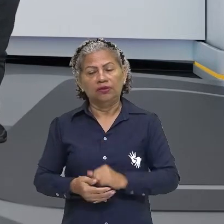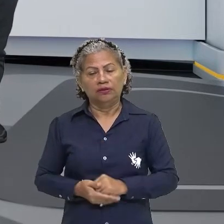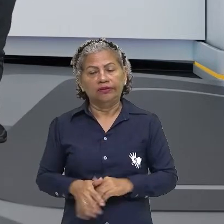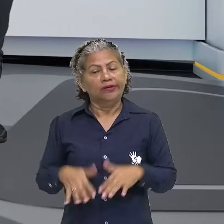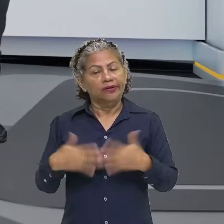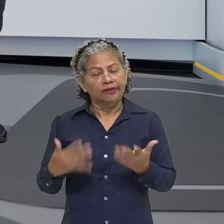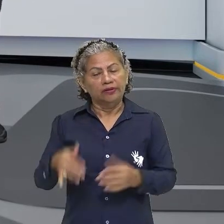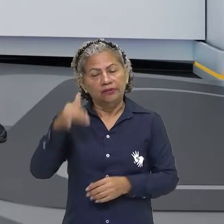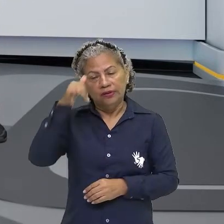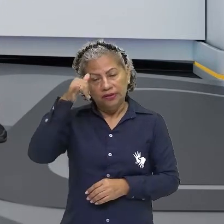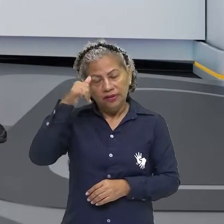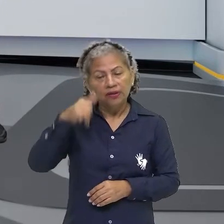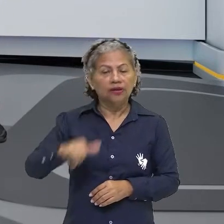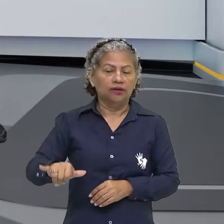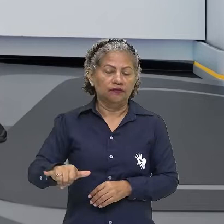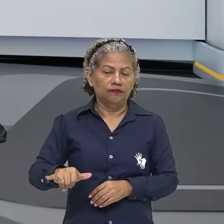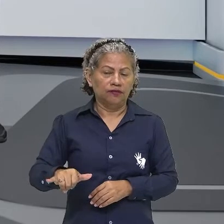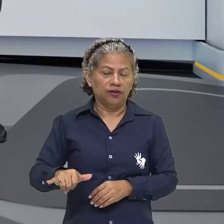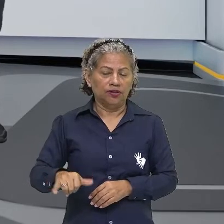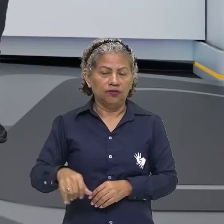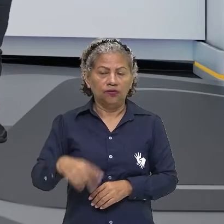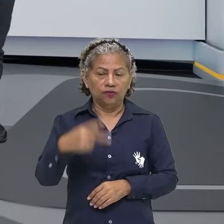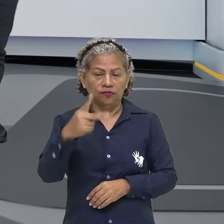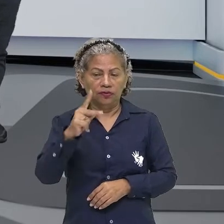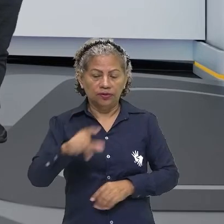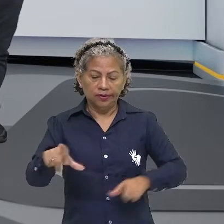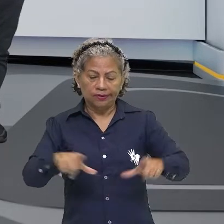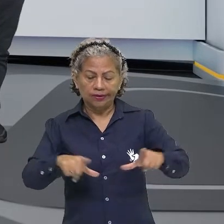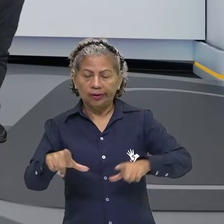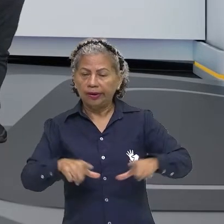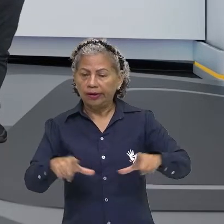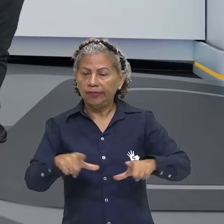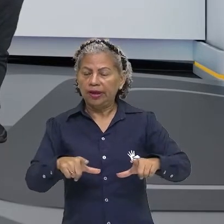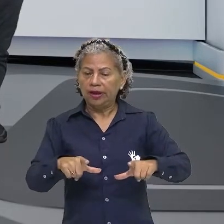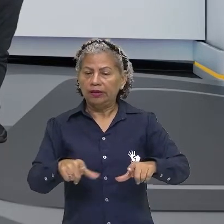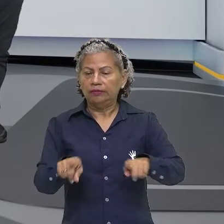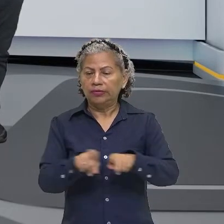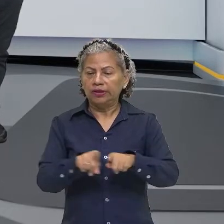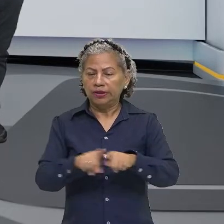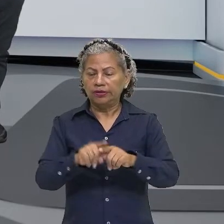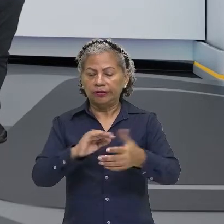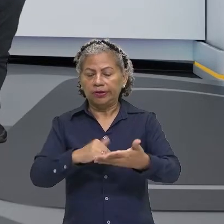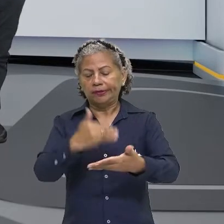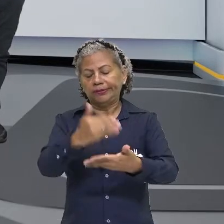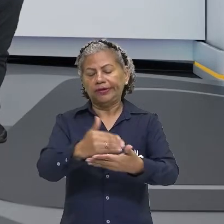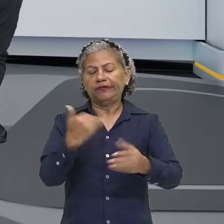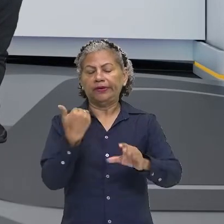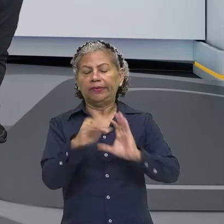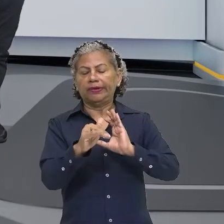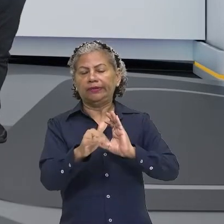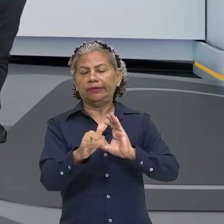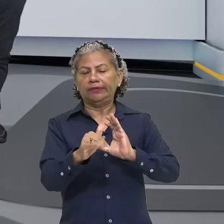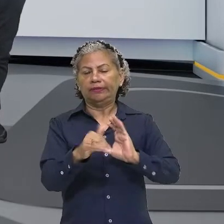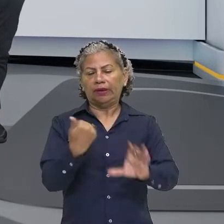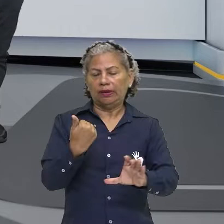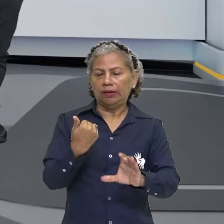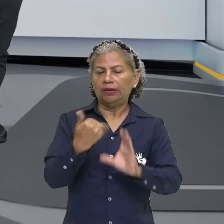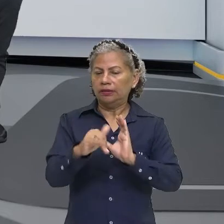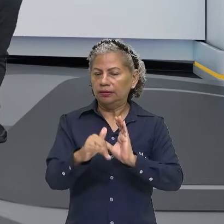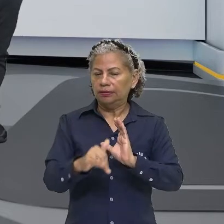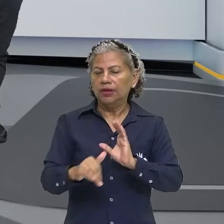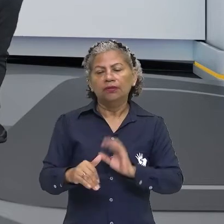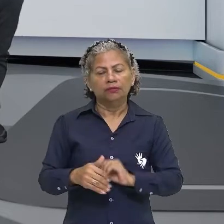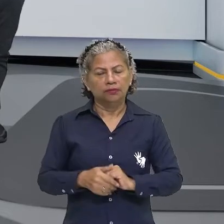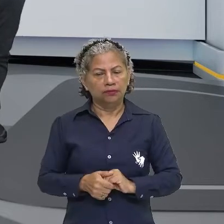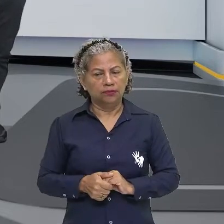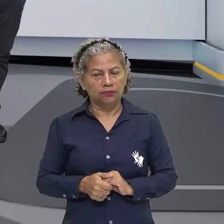isso dentro de um local de trabalho, dentro de um ambiente virtual de trabalho, né? Um grupo de mensagens ou um e-mail, né, que você